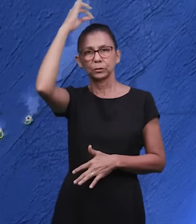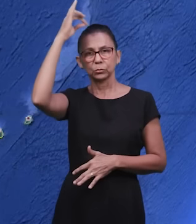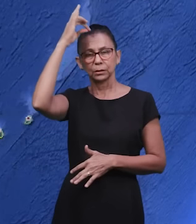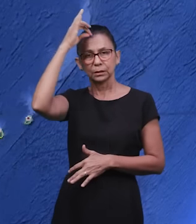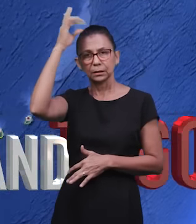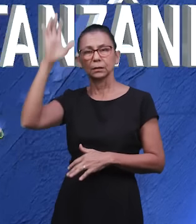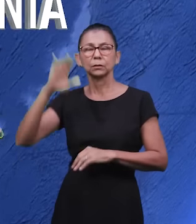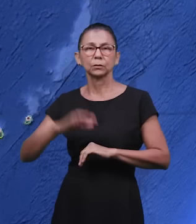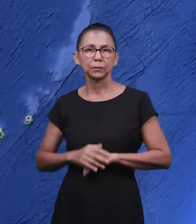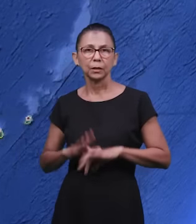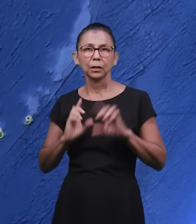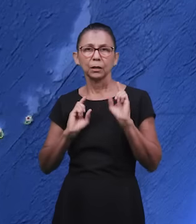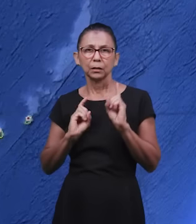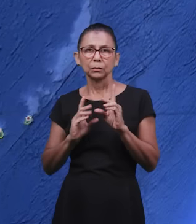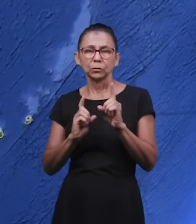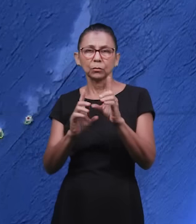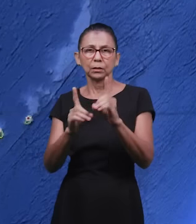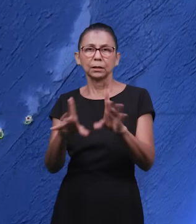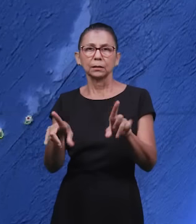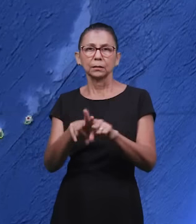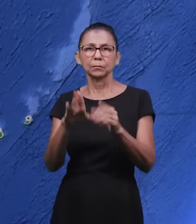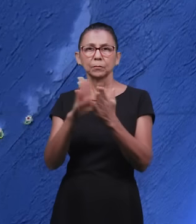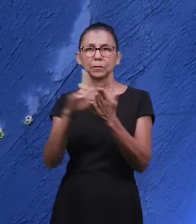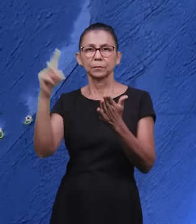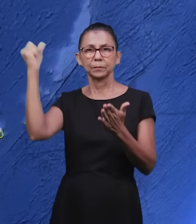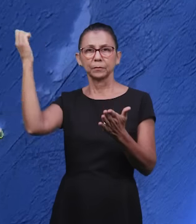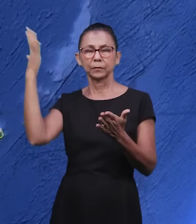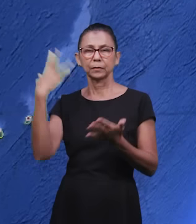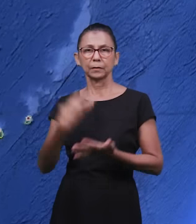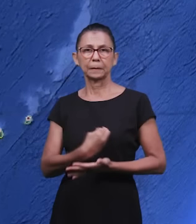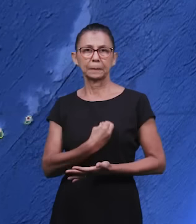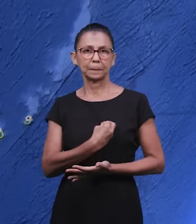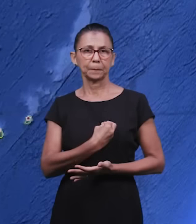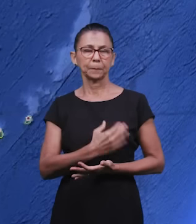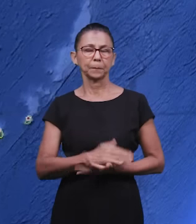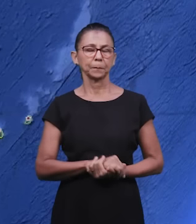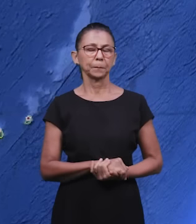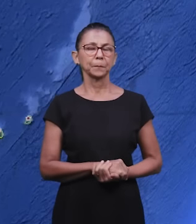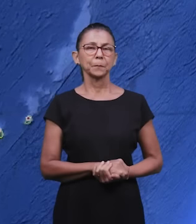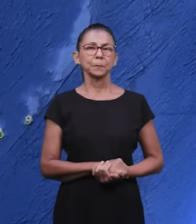do Espírito Santo de Deus e unidas pela Palavra Viva.